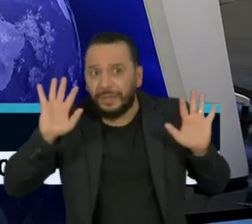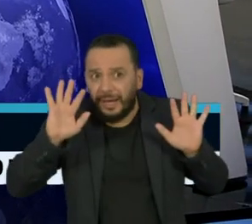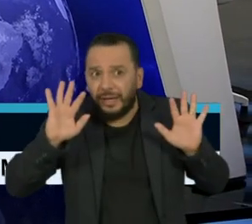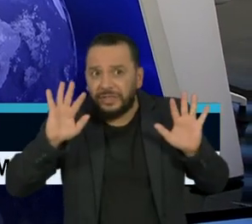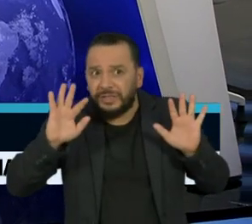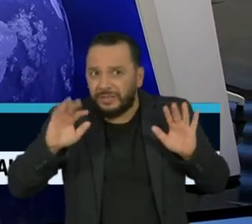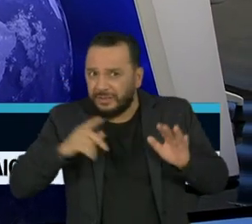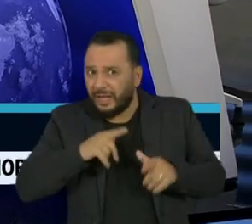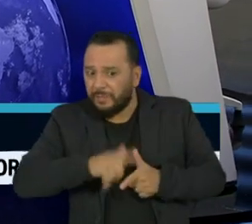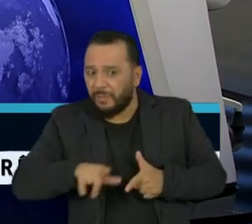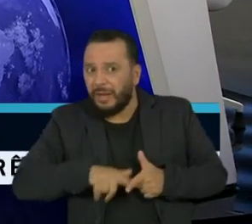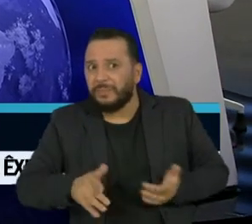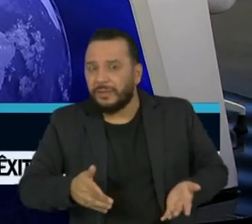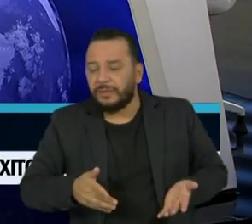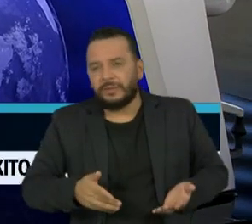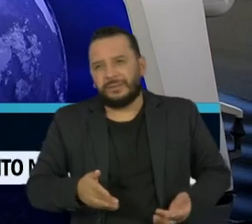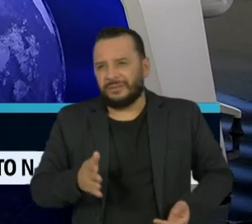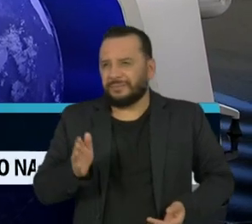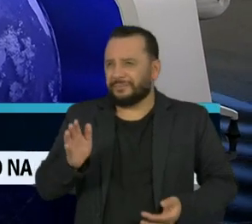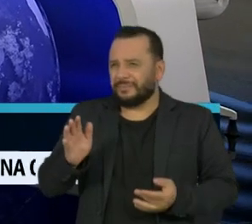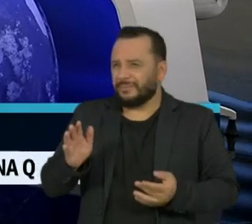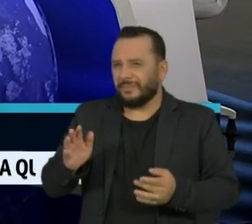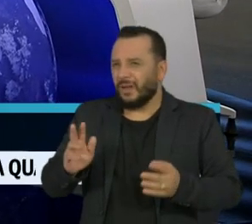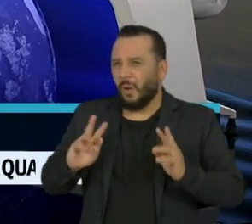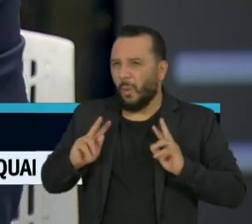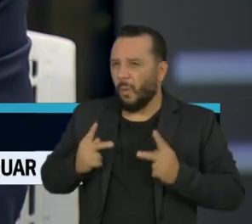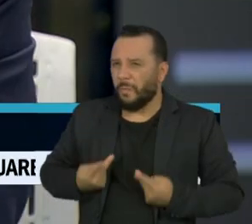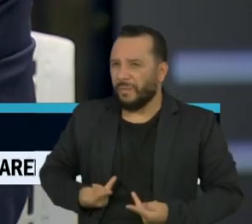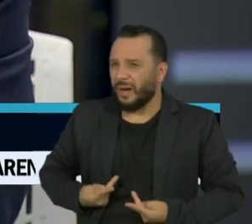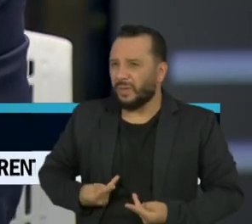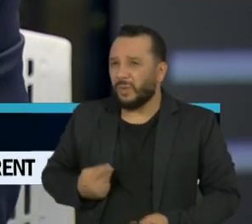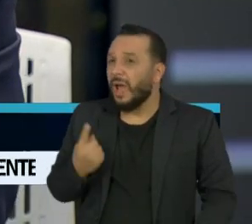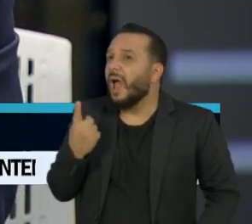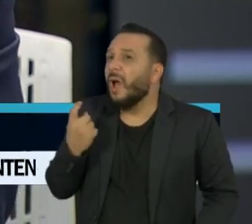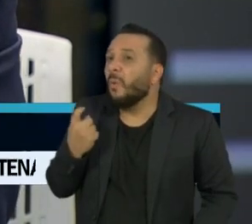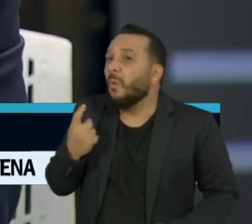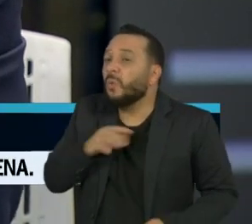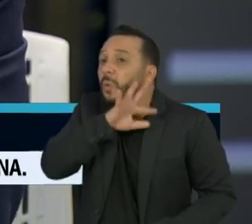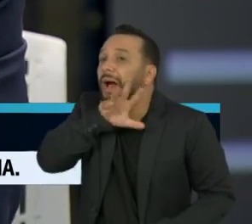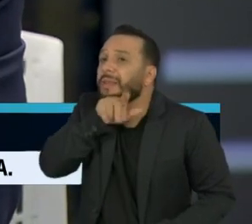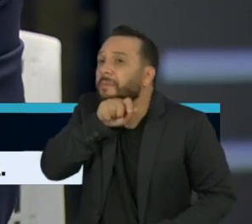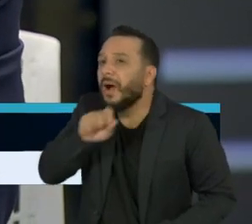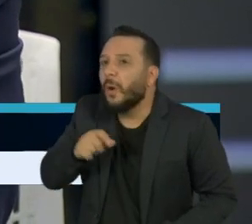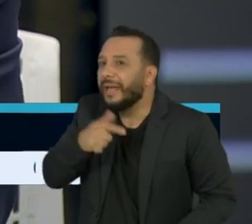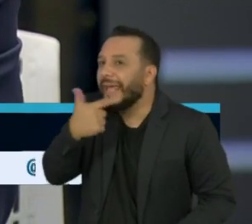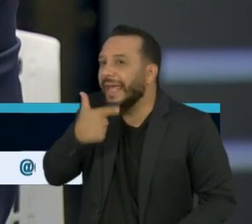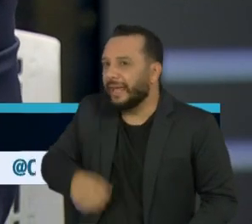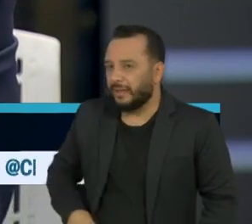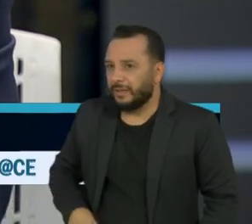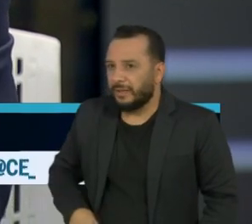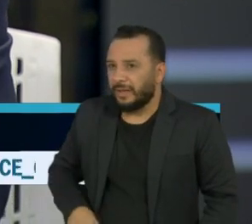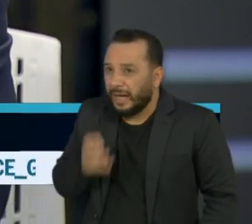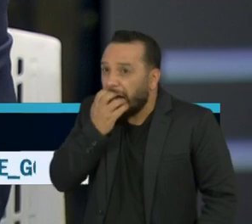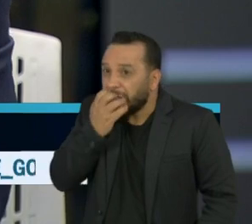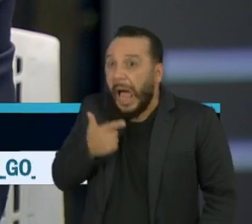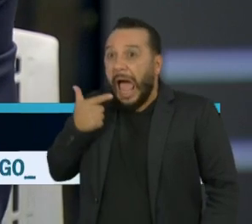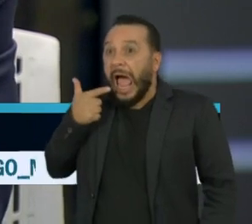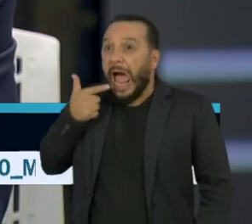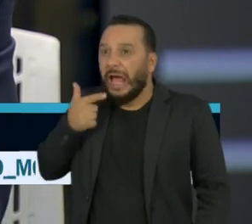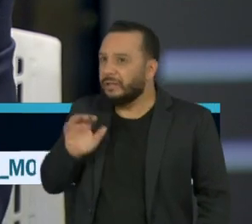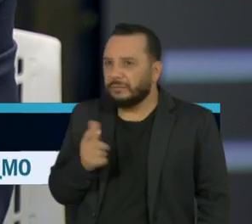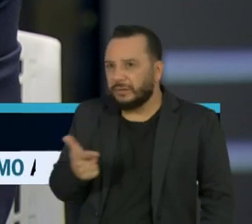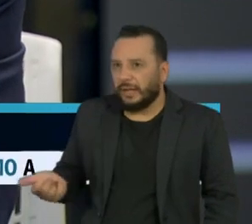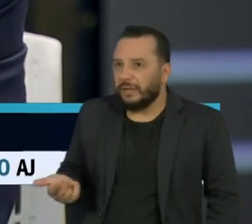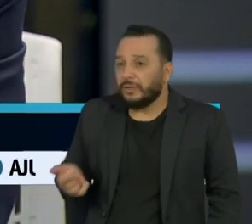que vive a ou seja manifestação biológica da nossa espécie e veja o riso